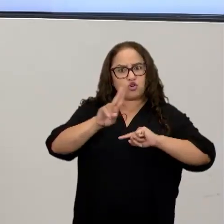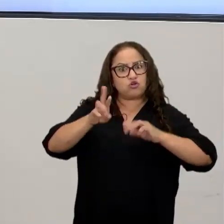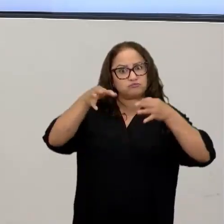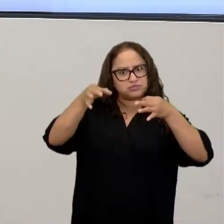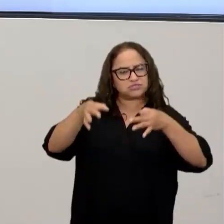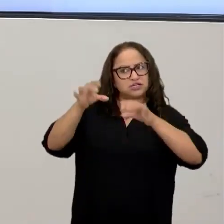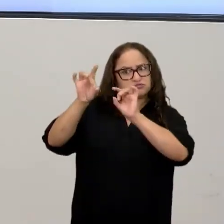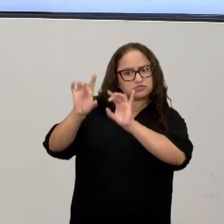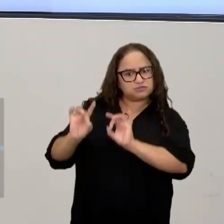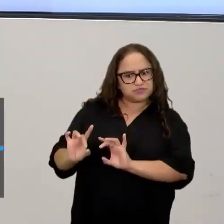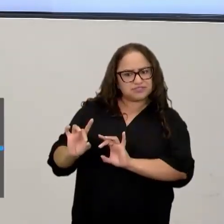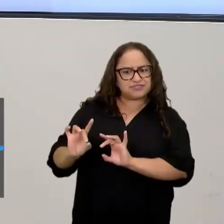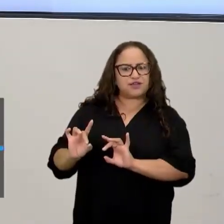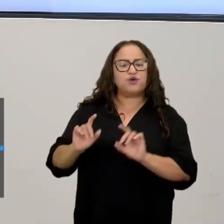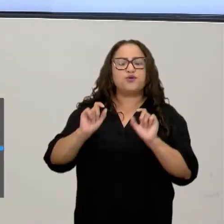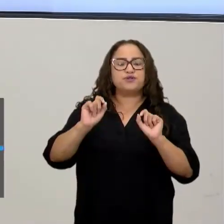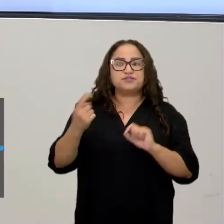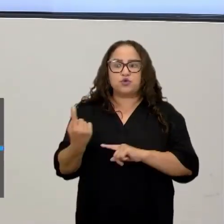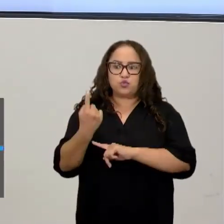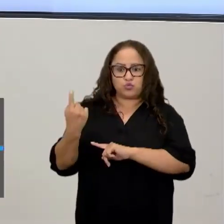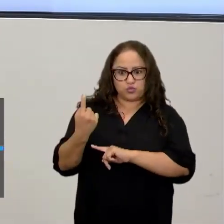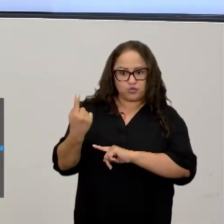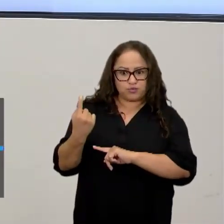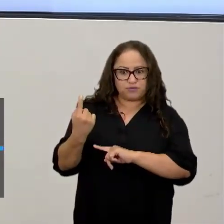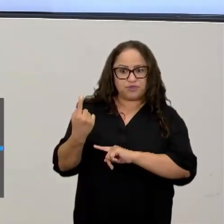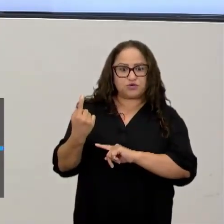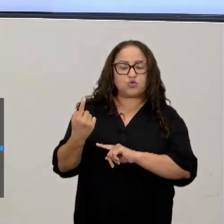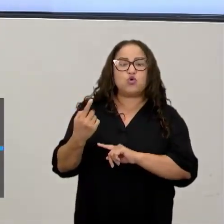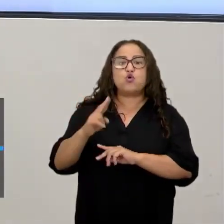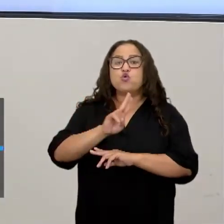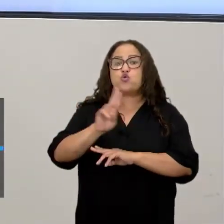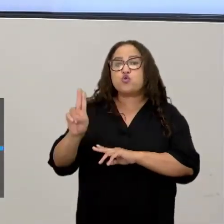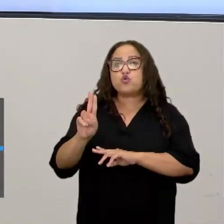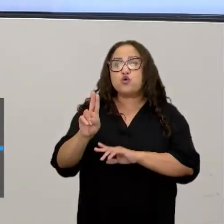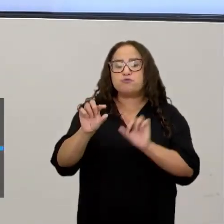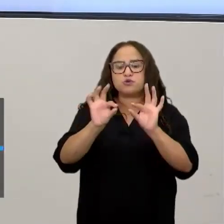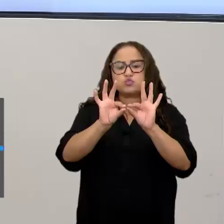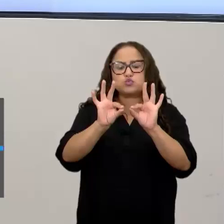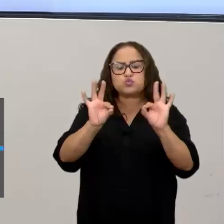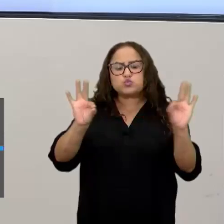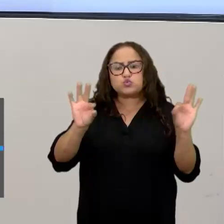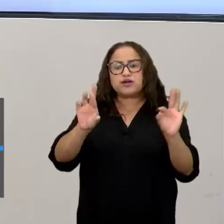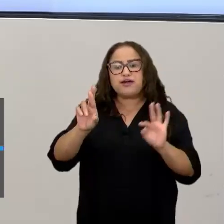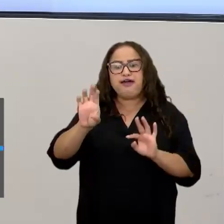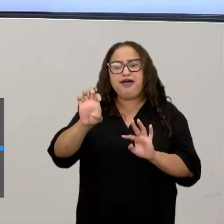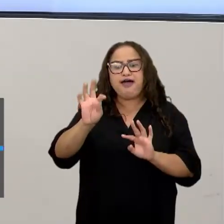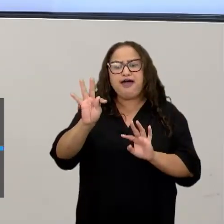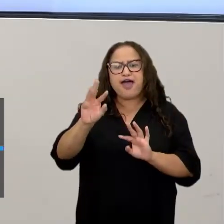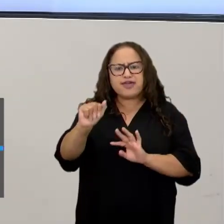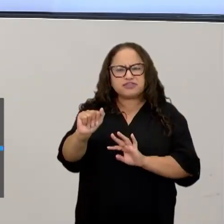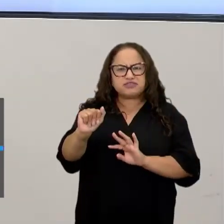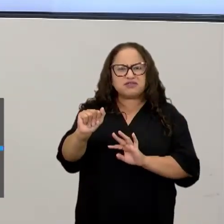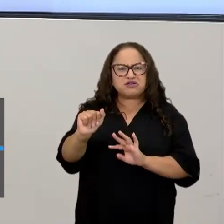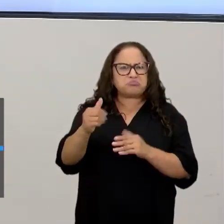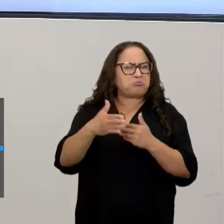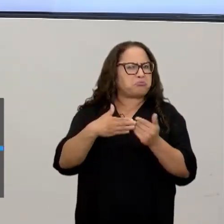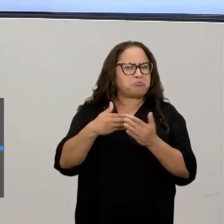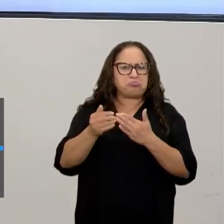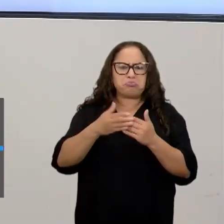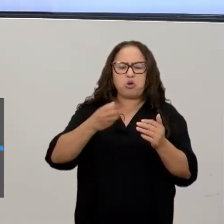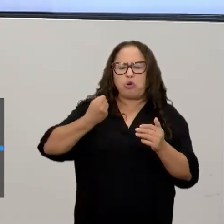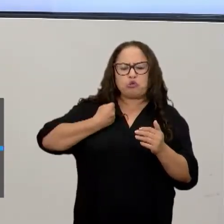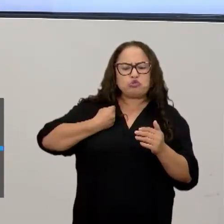especial né E no caso das funções de primeiro grau a gente chama de resta então não interessa o ponto o número que você dá para o